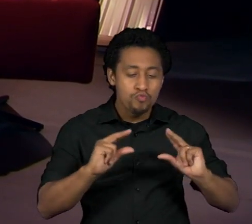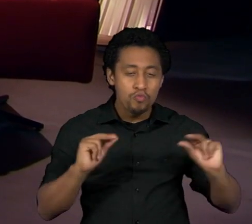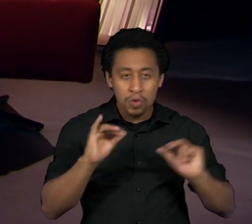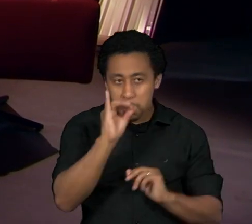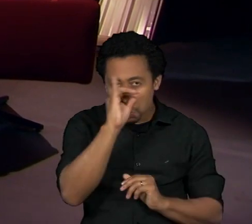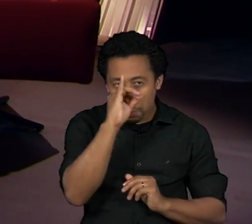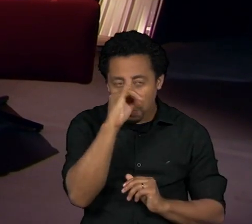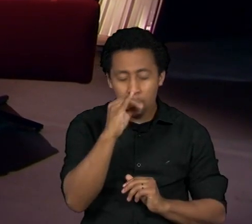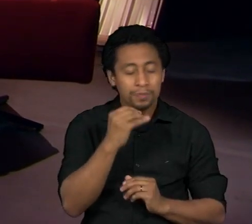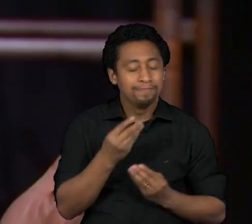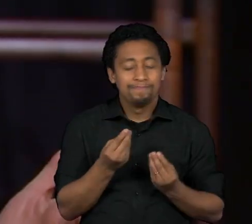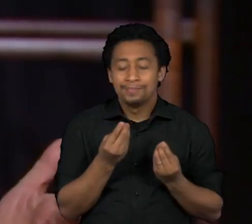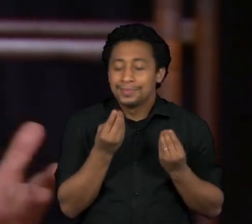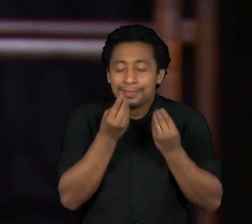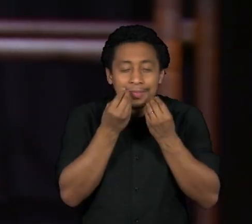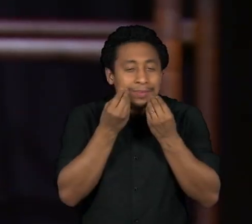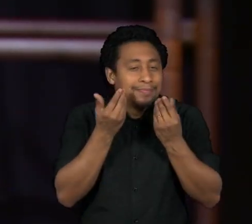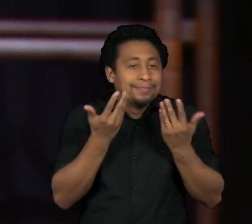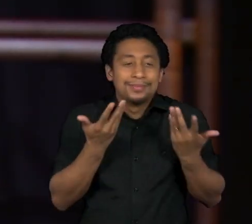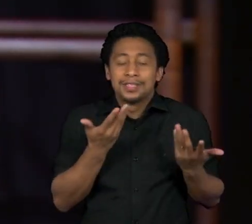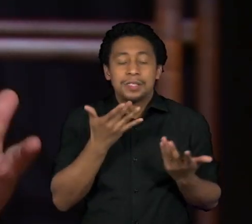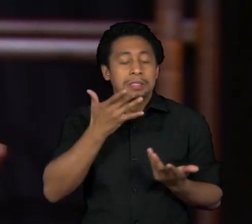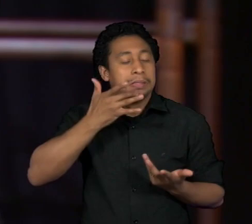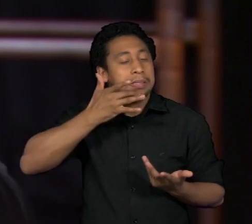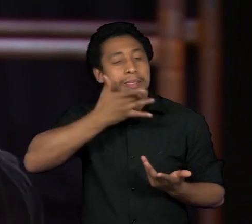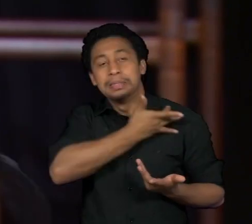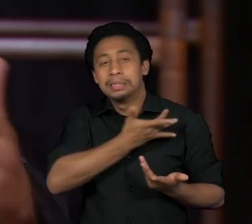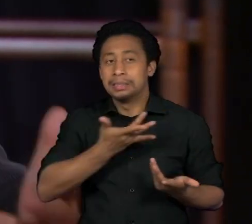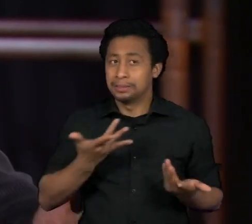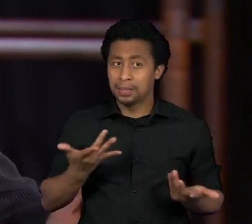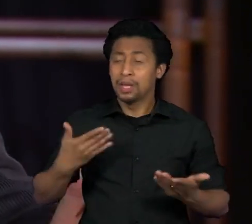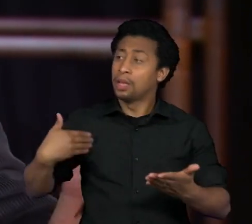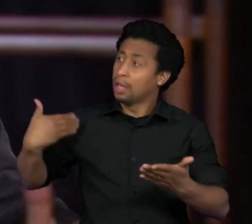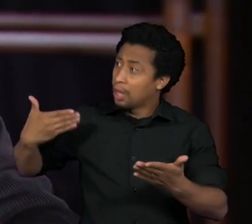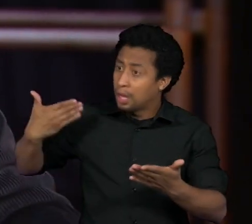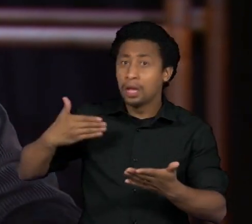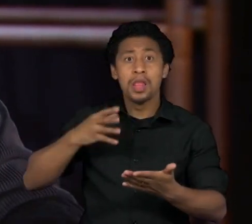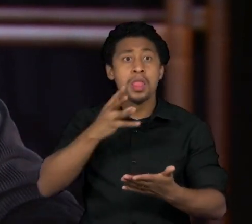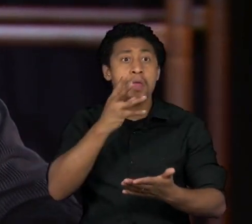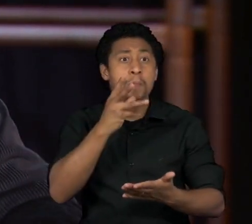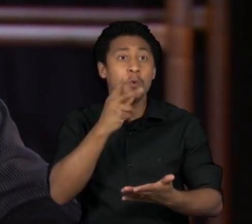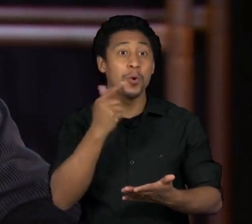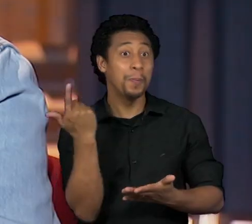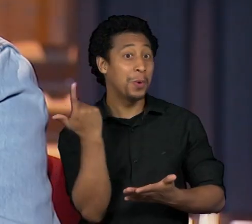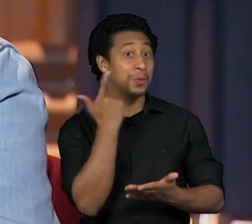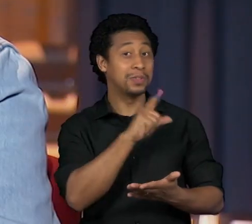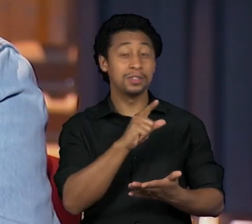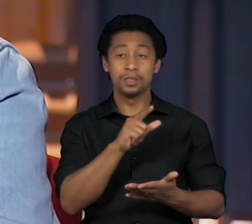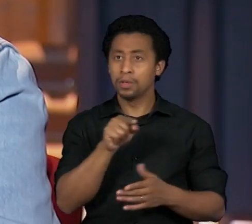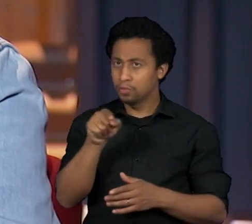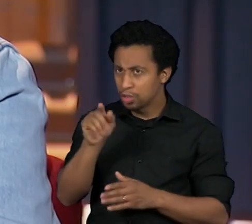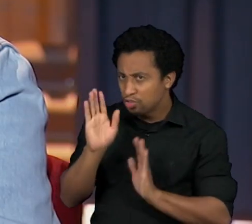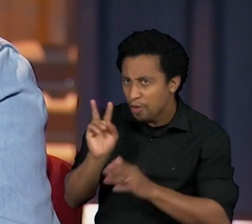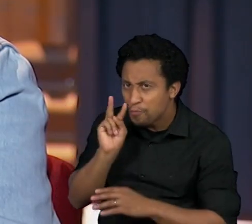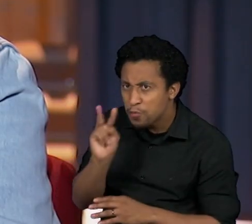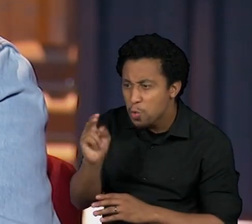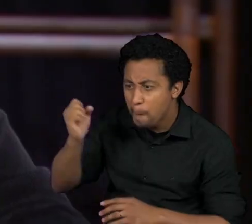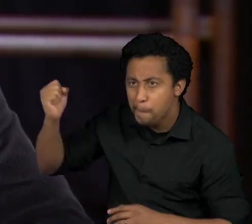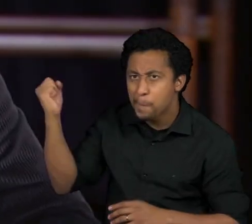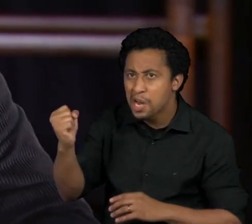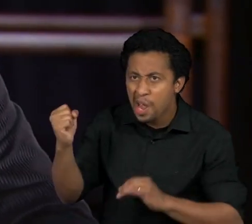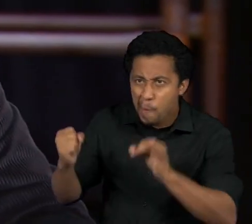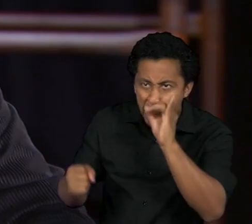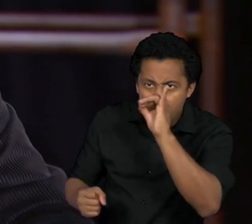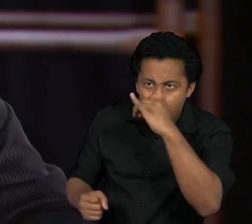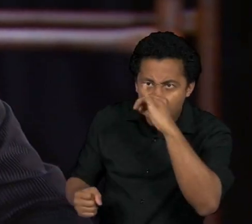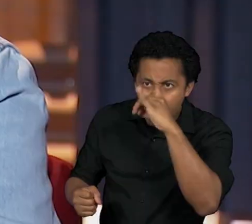É muito precioso. É uma coisa que demorou muitos milênios para a gente chegar nele. Você já viu matar um porco? Já, eu já